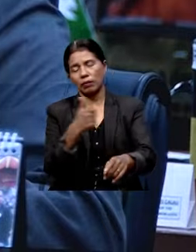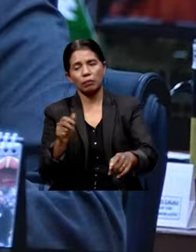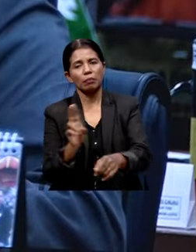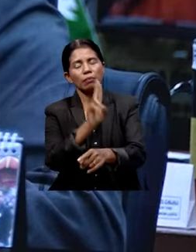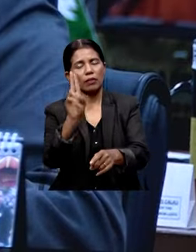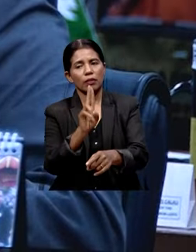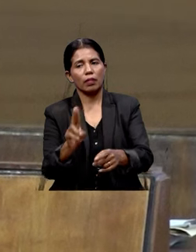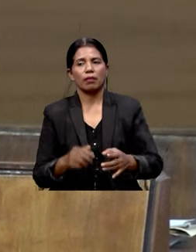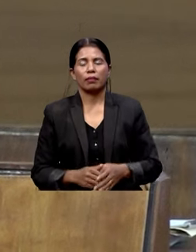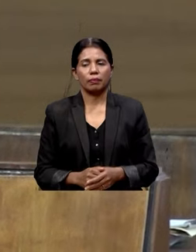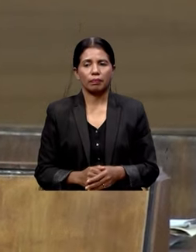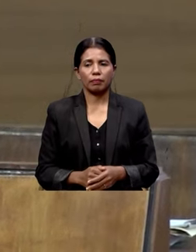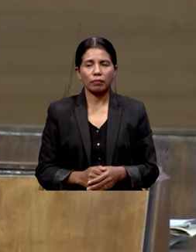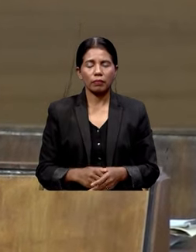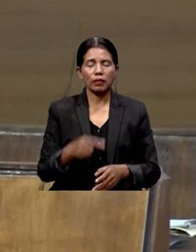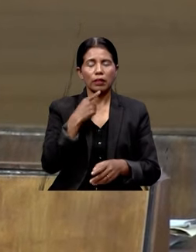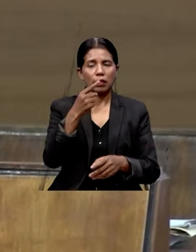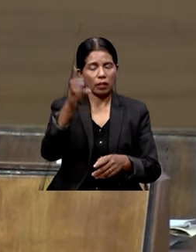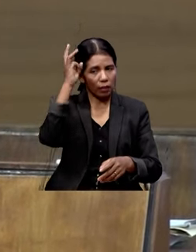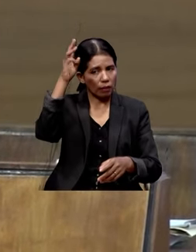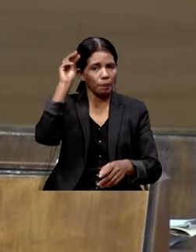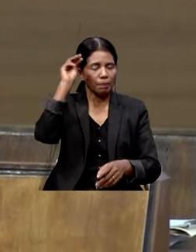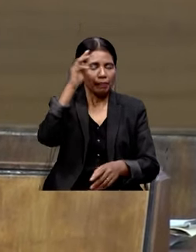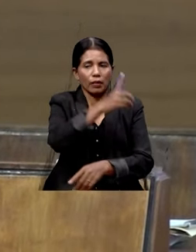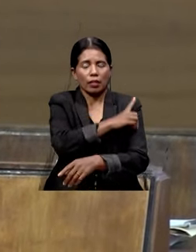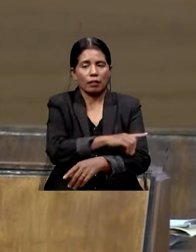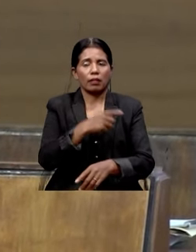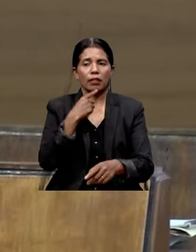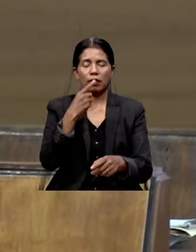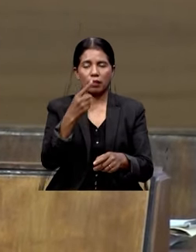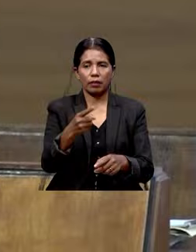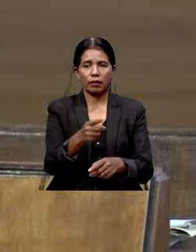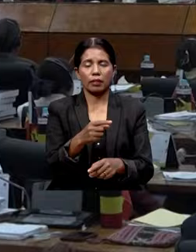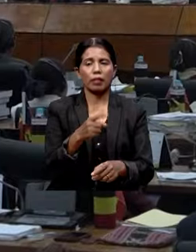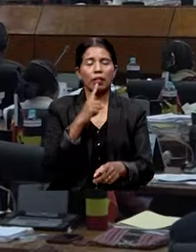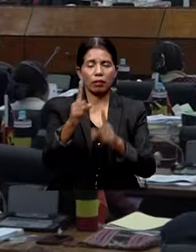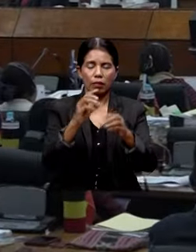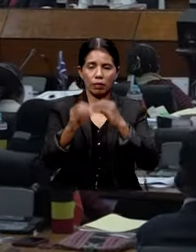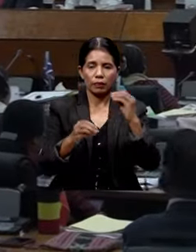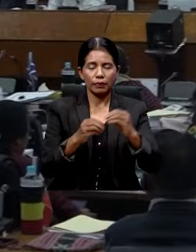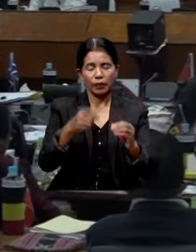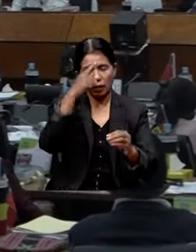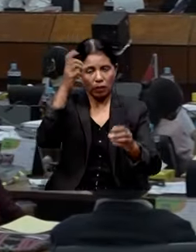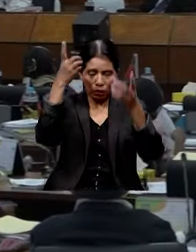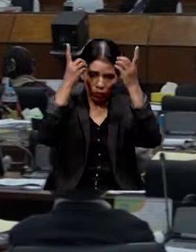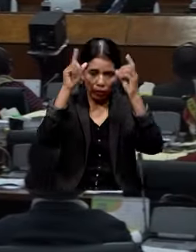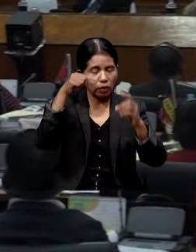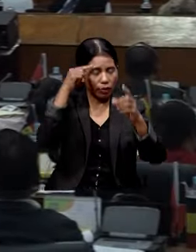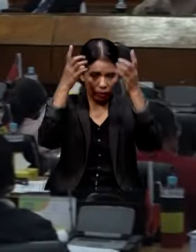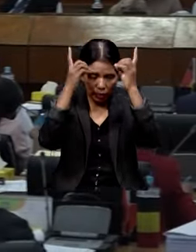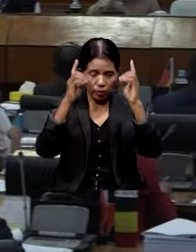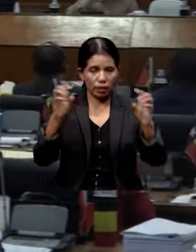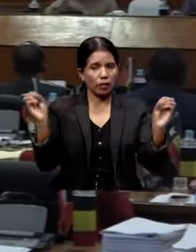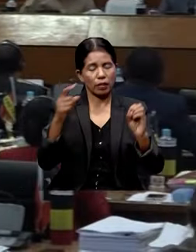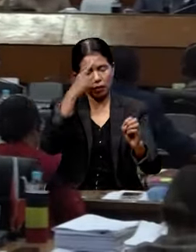aproveita. A tamba preocupação, né, ministro de Defesa, Donaciano do Rosário Gomes, clarifica razão do governo de Sidi Lassimo, tamba e a